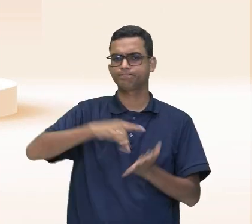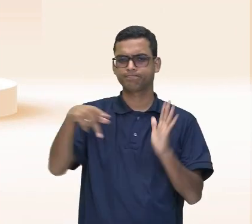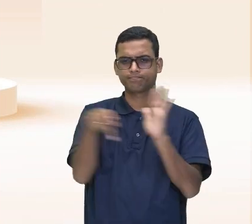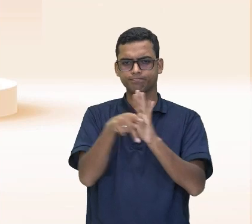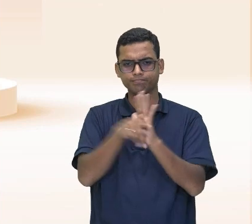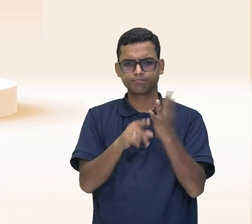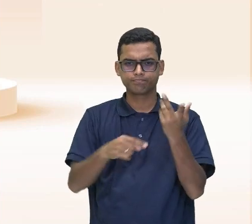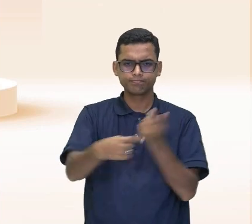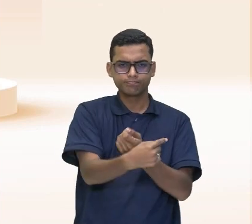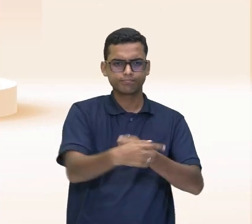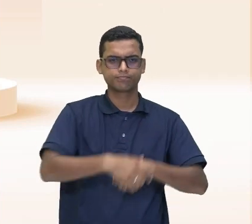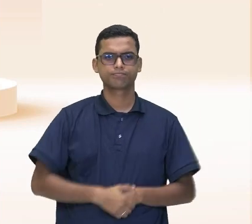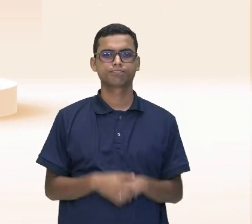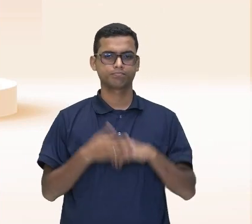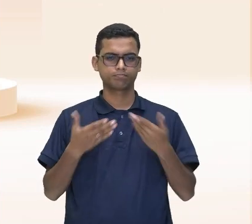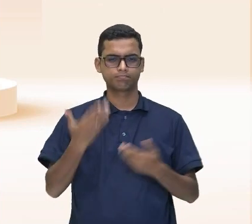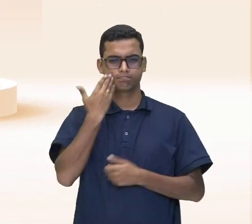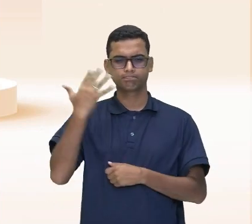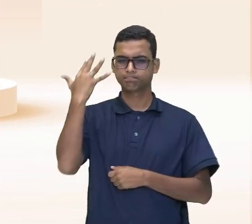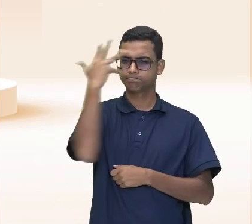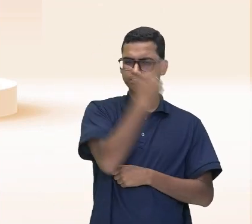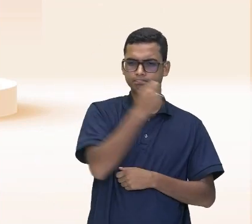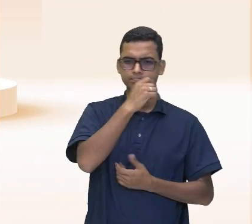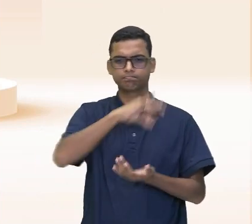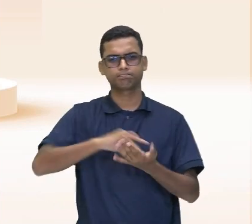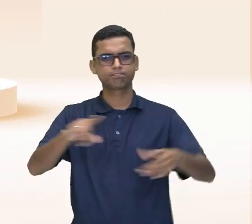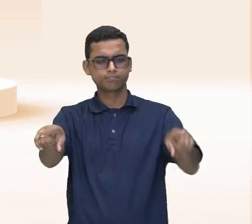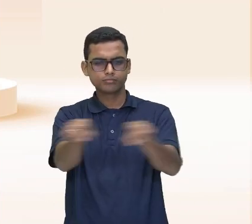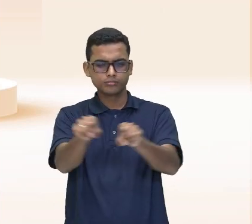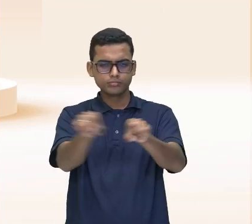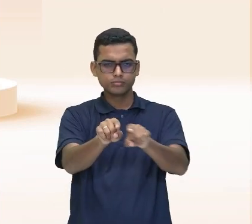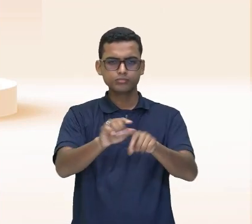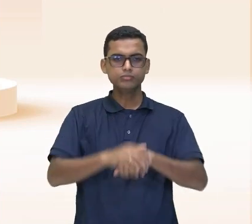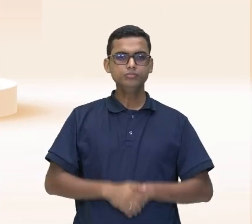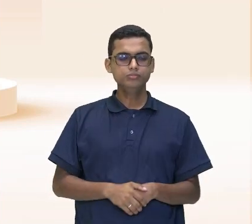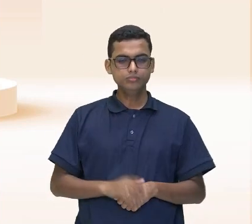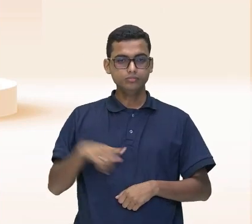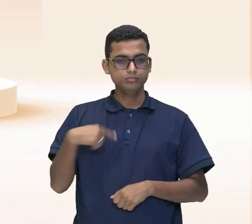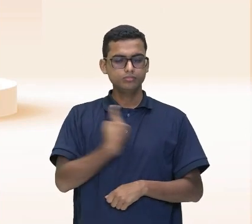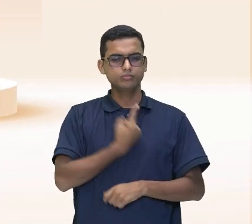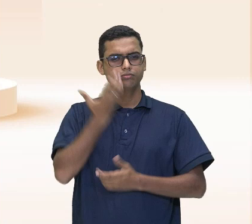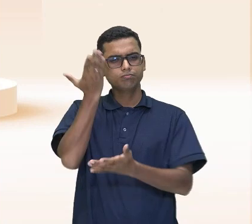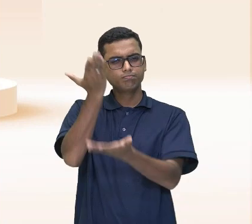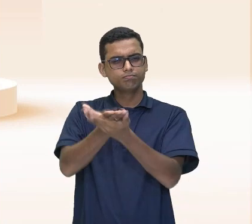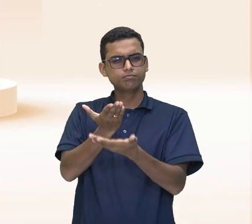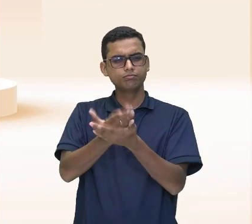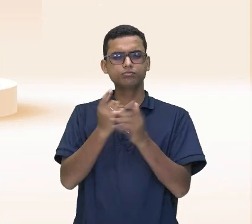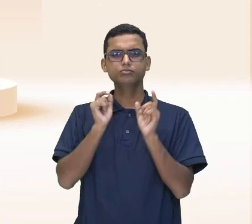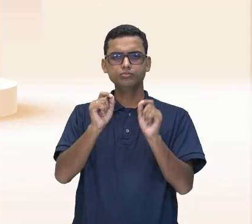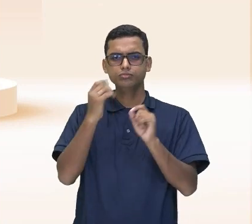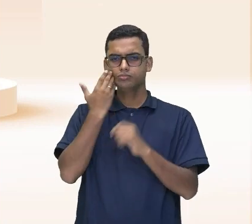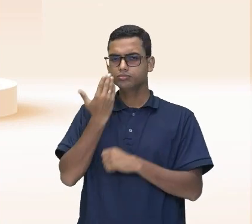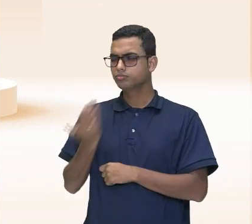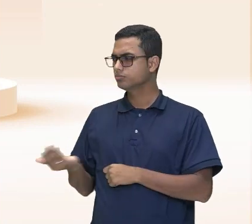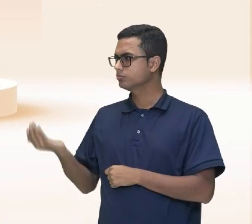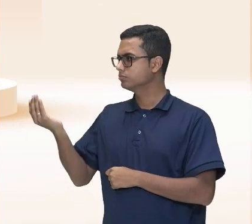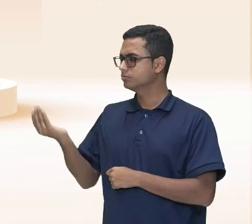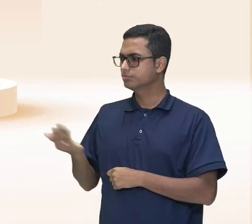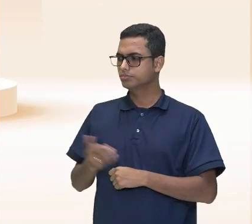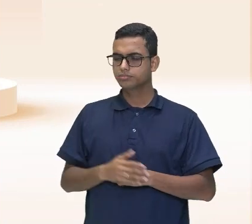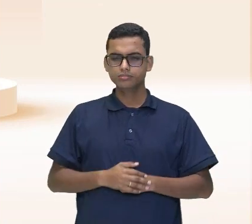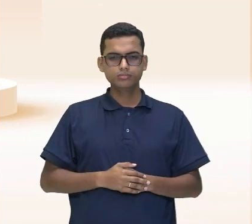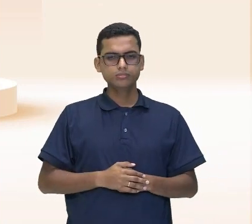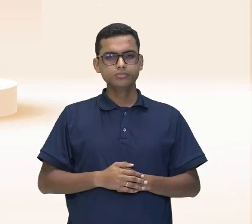aí. Isso que é bonito. Além disso, né, vamos ver mais aqui, falando ainda nesse aspecto, que